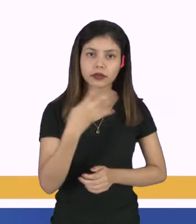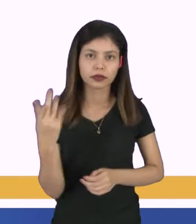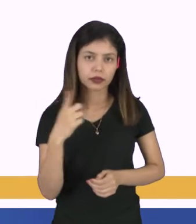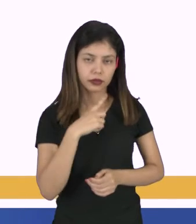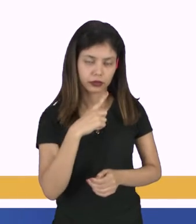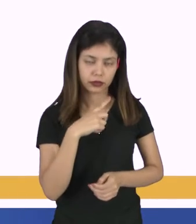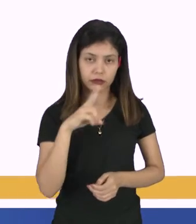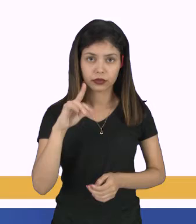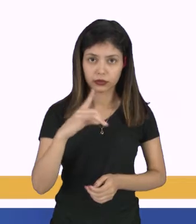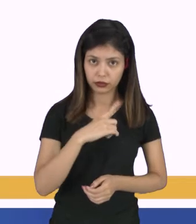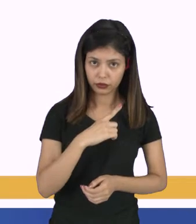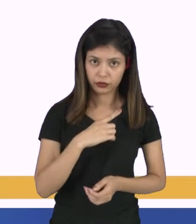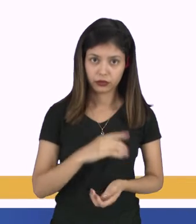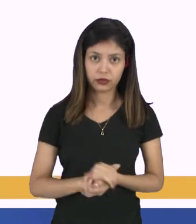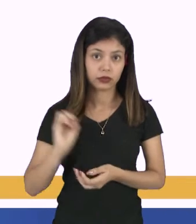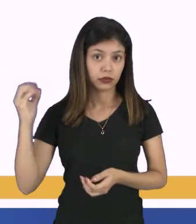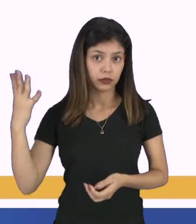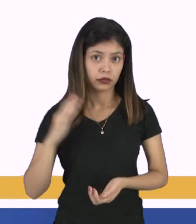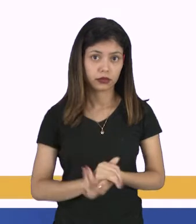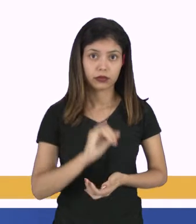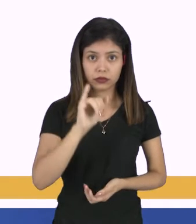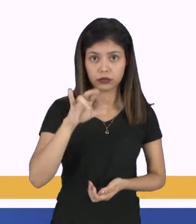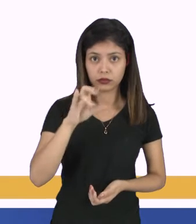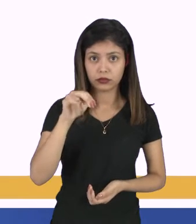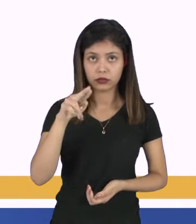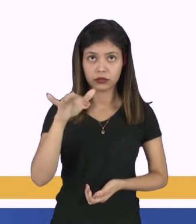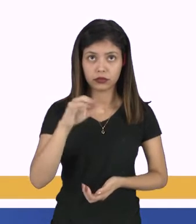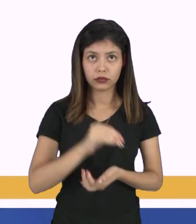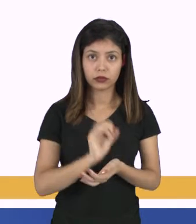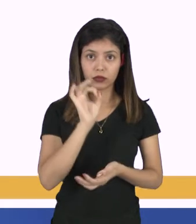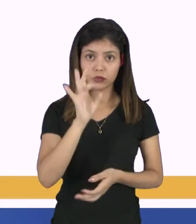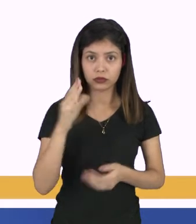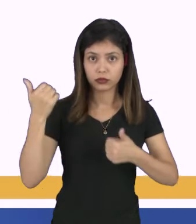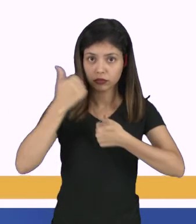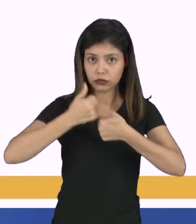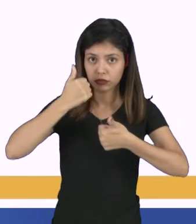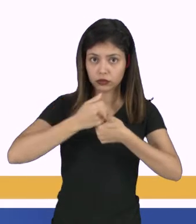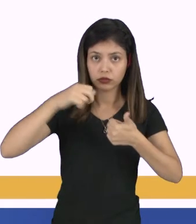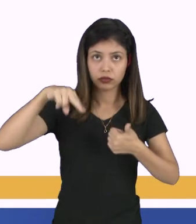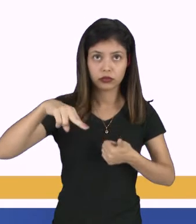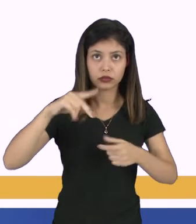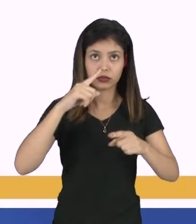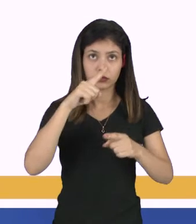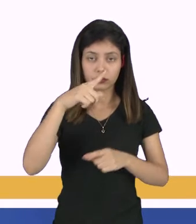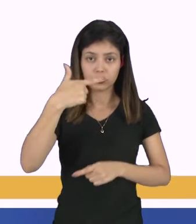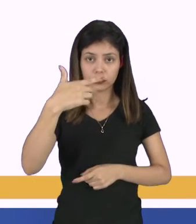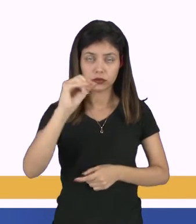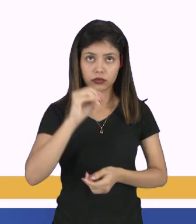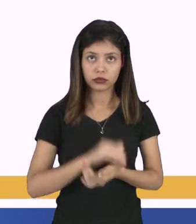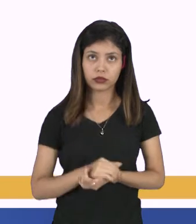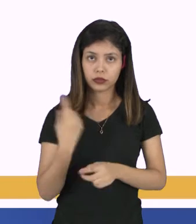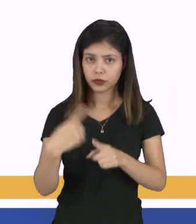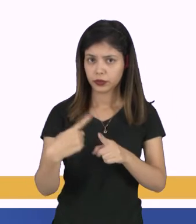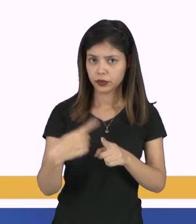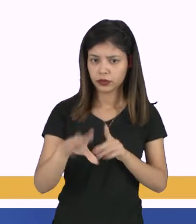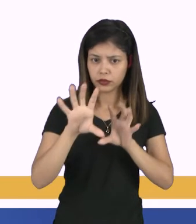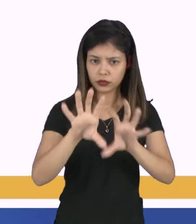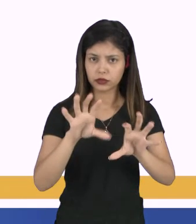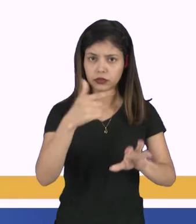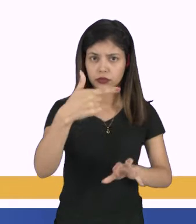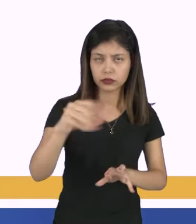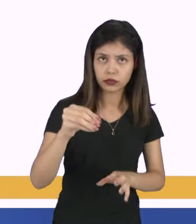quantas diagonais vai ter, no caso, um icoságono, basta eu substituir n por 20, porque esse polígono